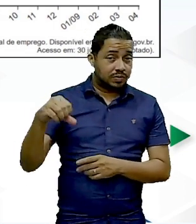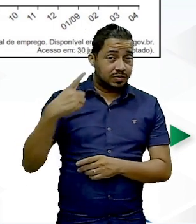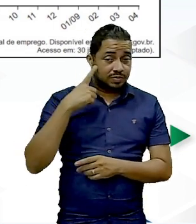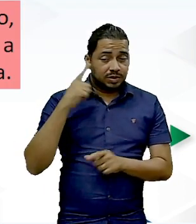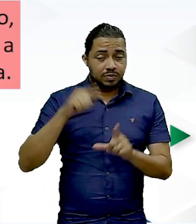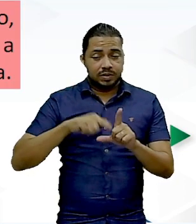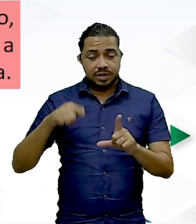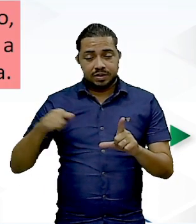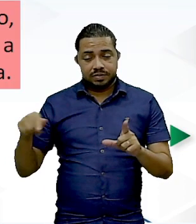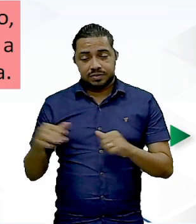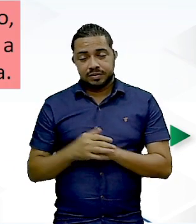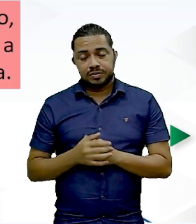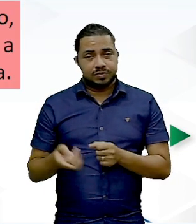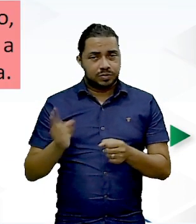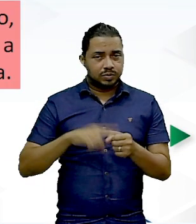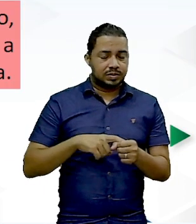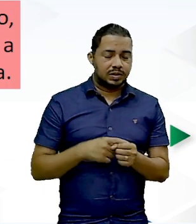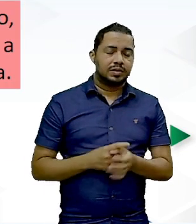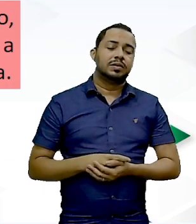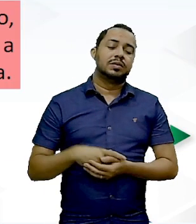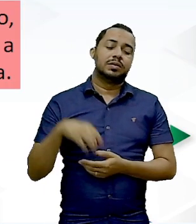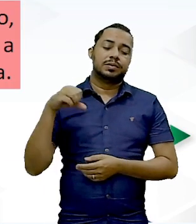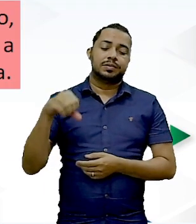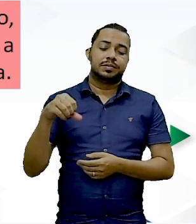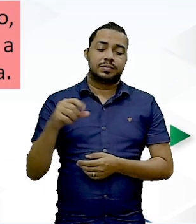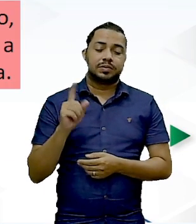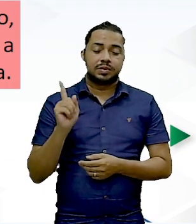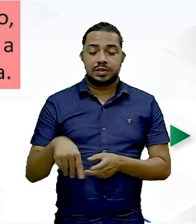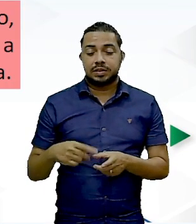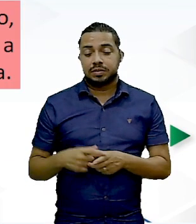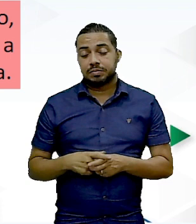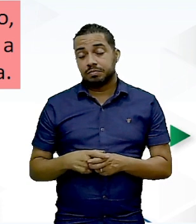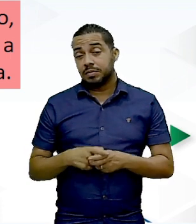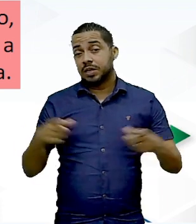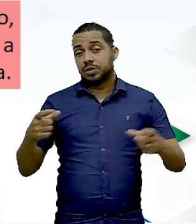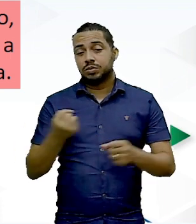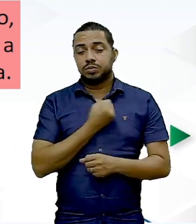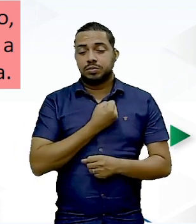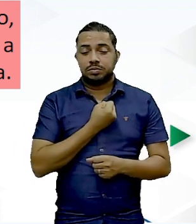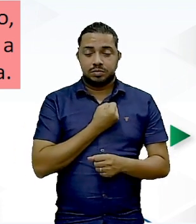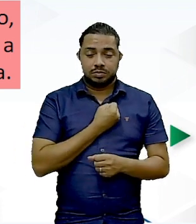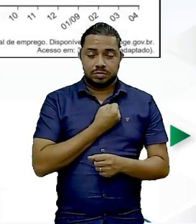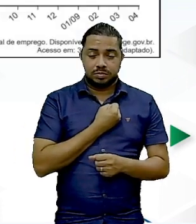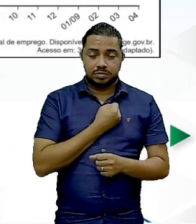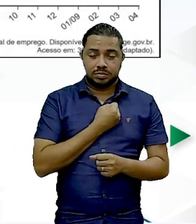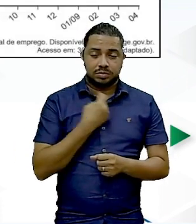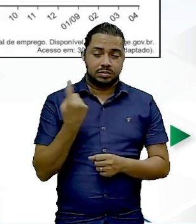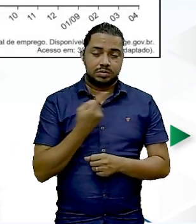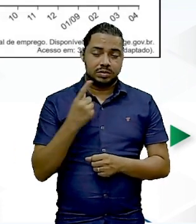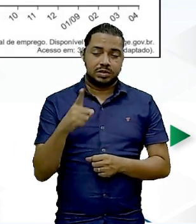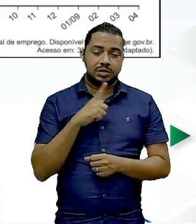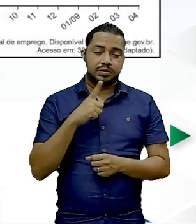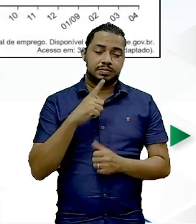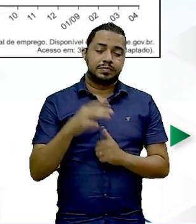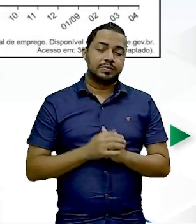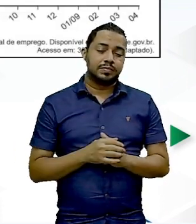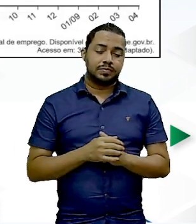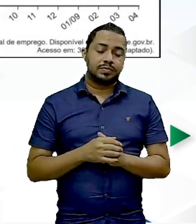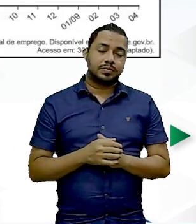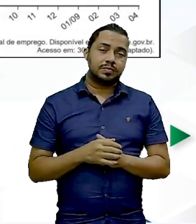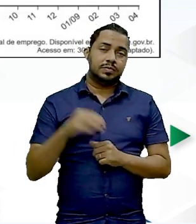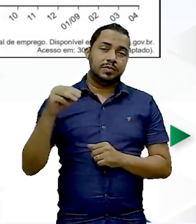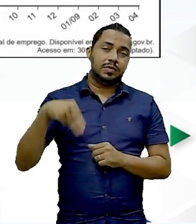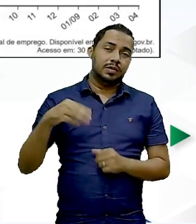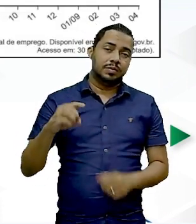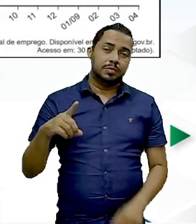tá? Vamos lá, voltar. A 9 é o maior número que nós temos, tá bom? A moda é